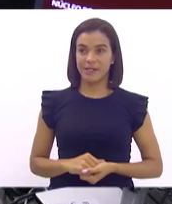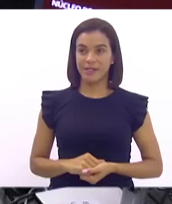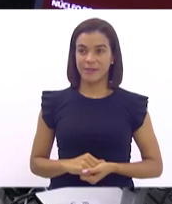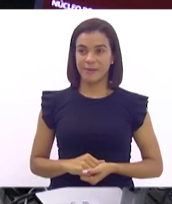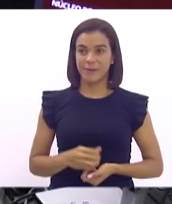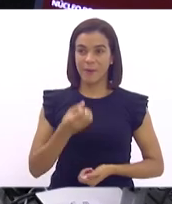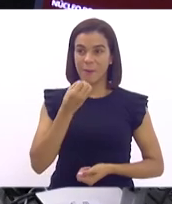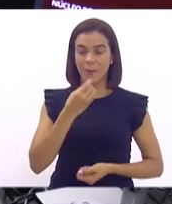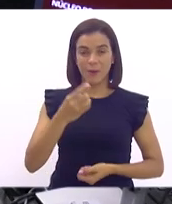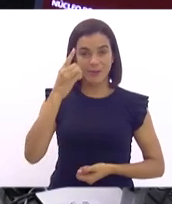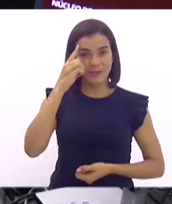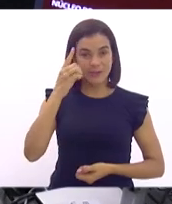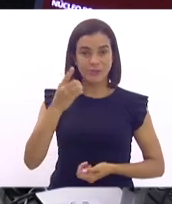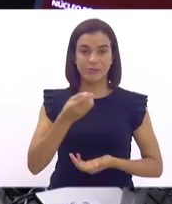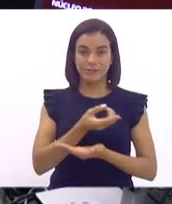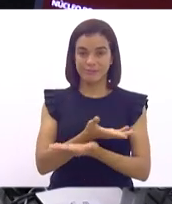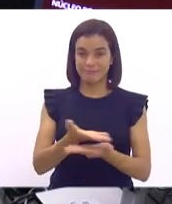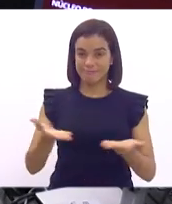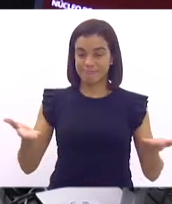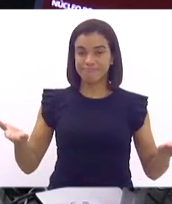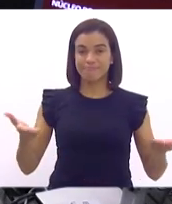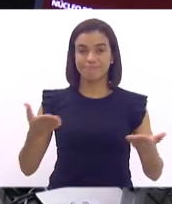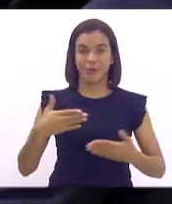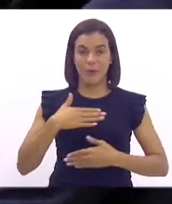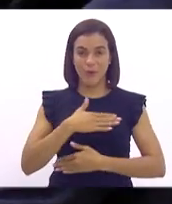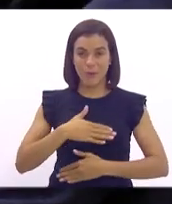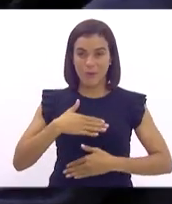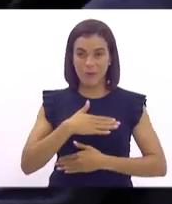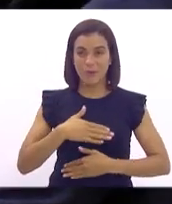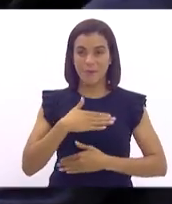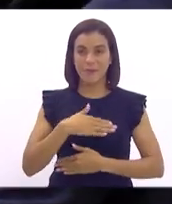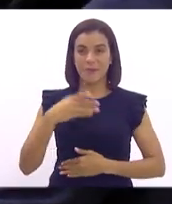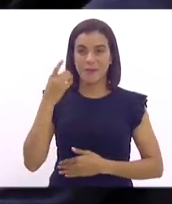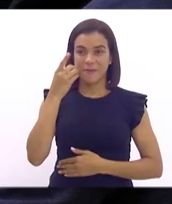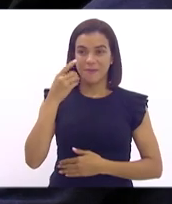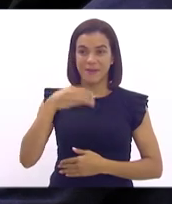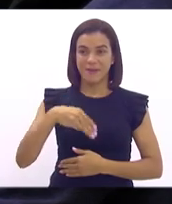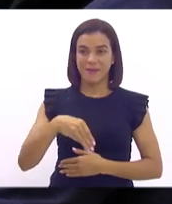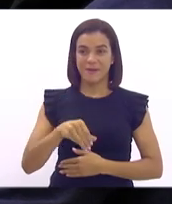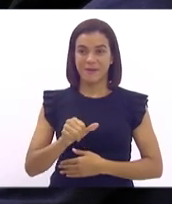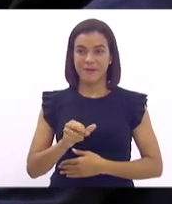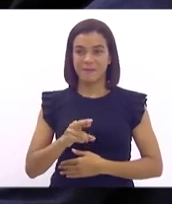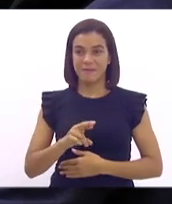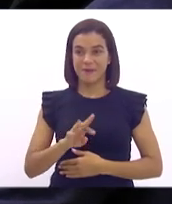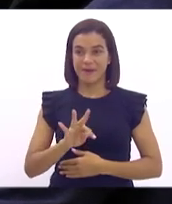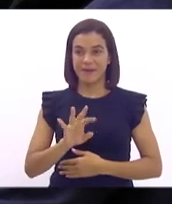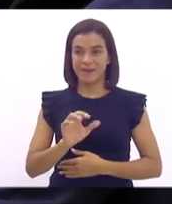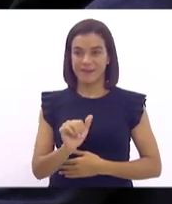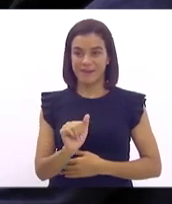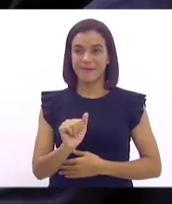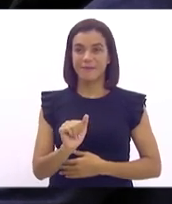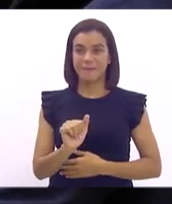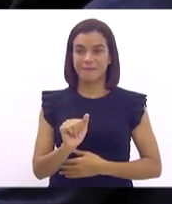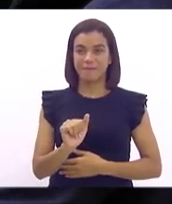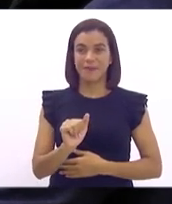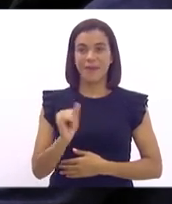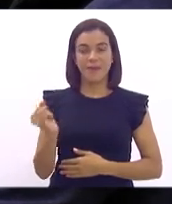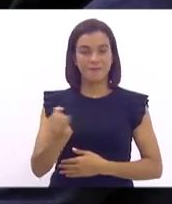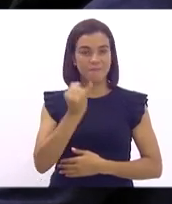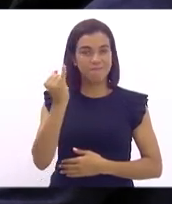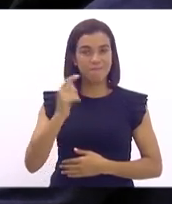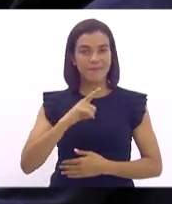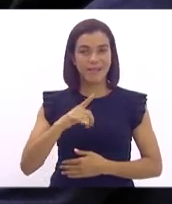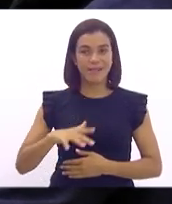Bom dia a todas e todos. Cumprimento todos na pessoa da deputada Marta Rocha, agradeço o convite. É muito importante que a gente tenha esse espaço